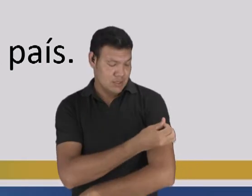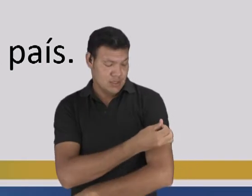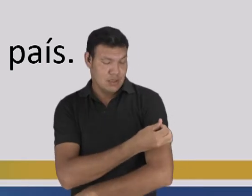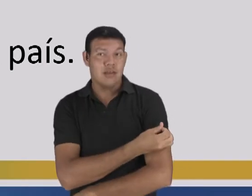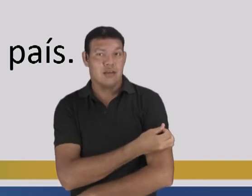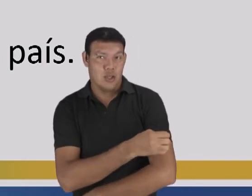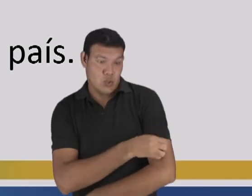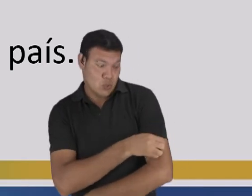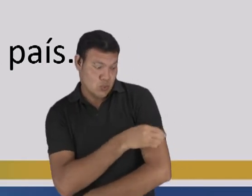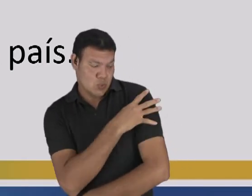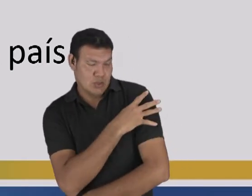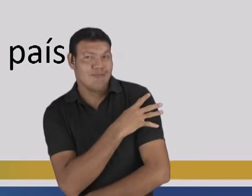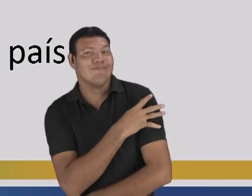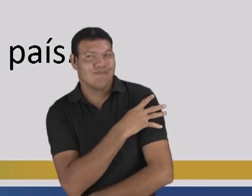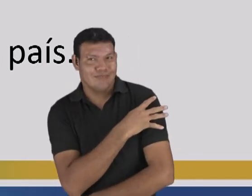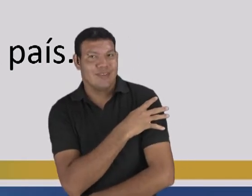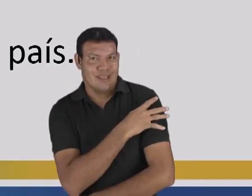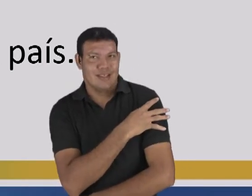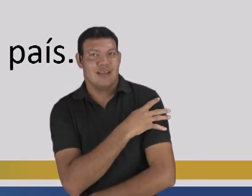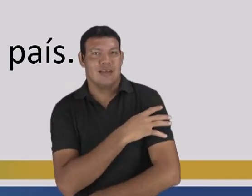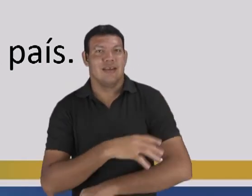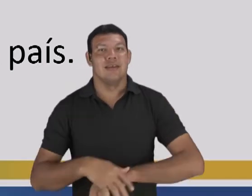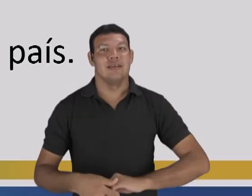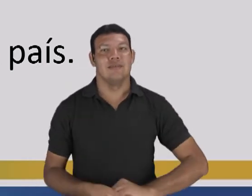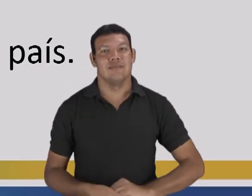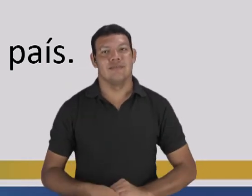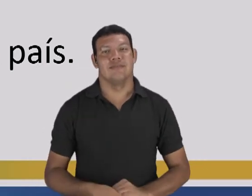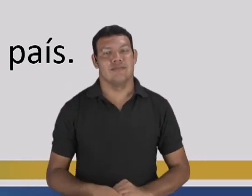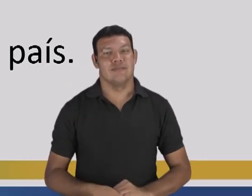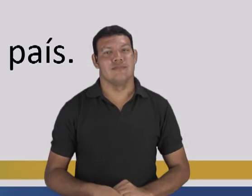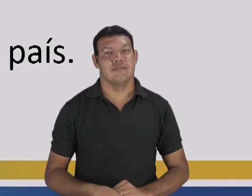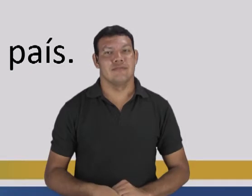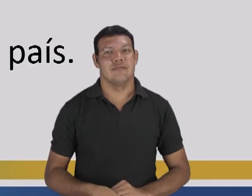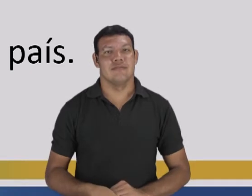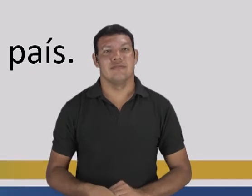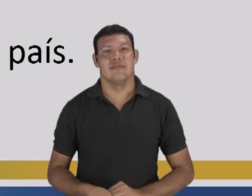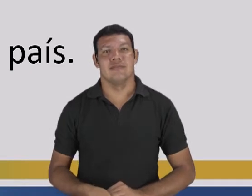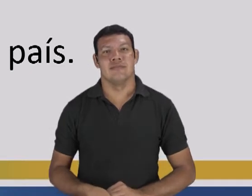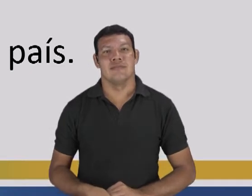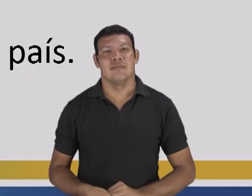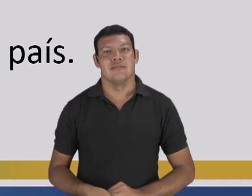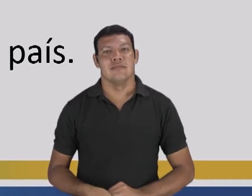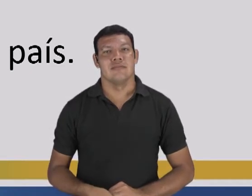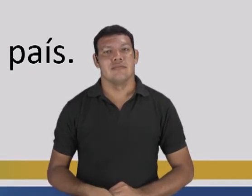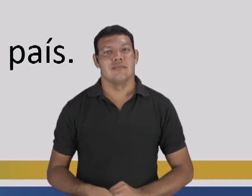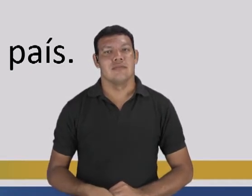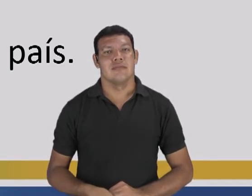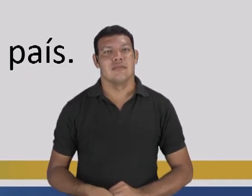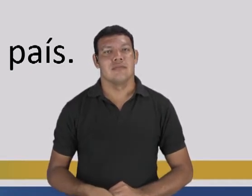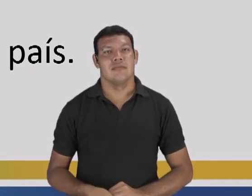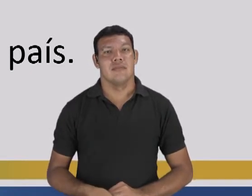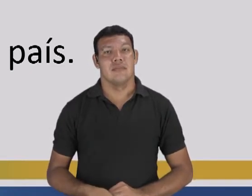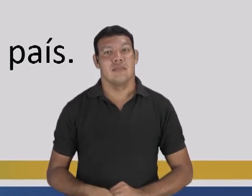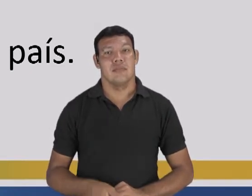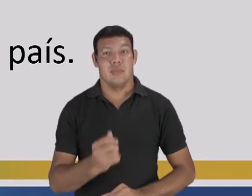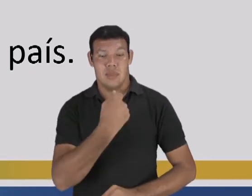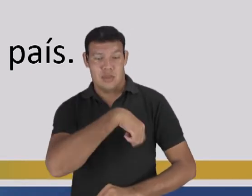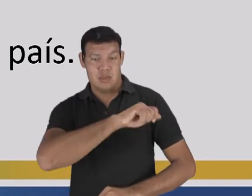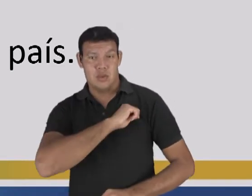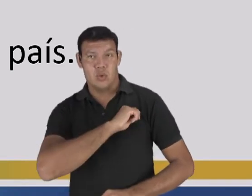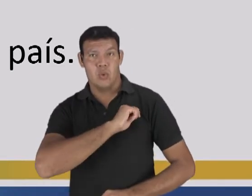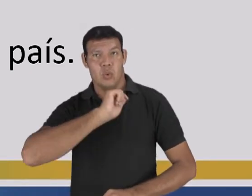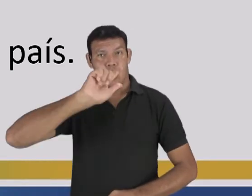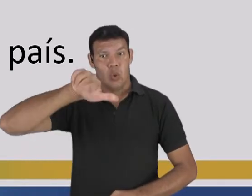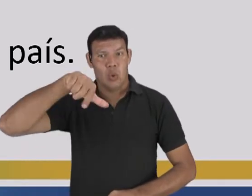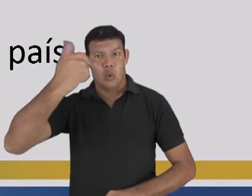quê? É ensino fundamental, né? Fundamental, os anos finais do ensino fundamental. Já na Espanha e em outros países